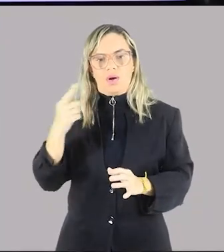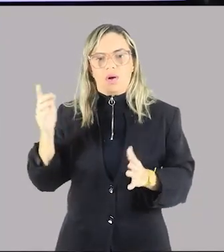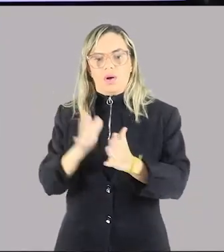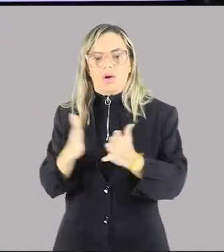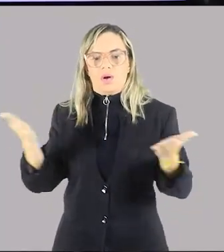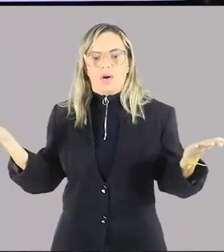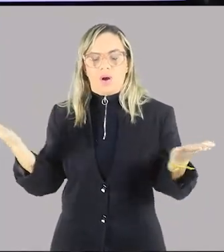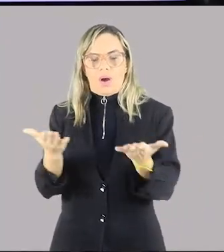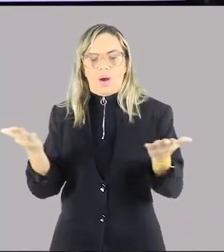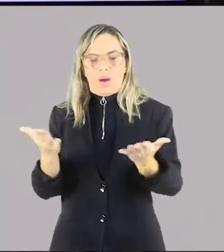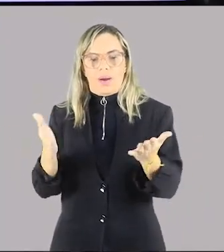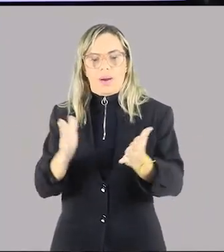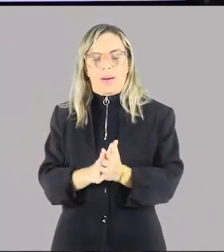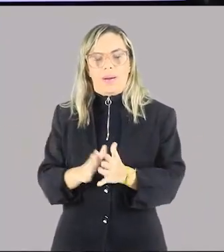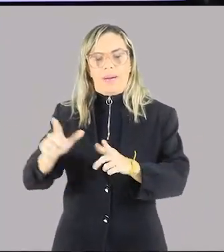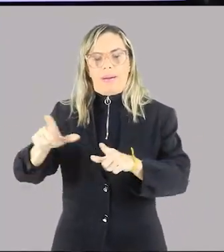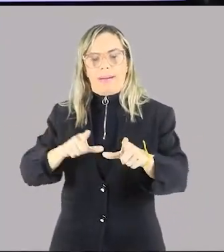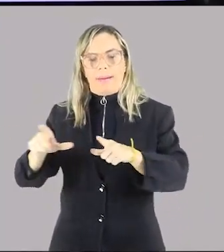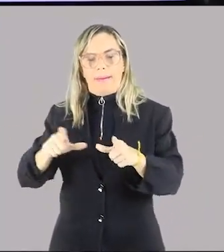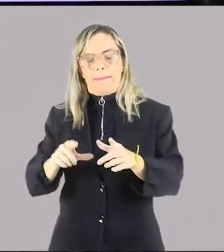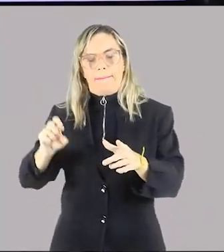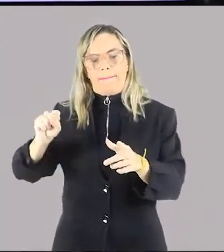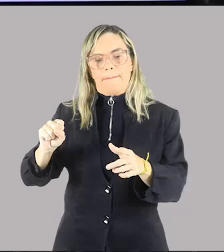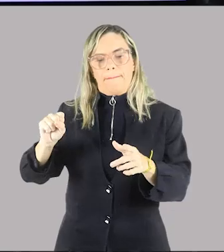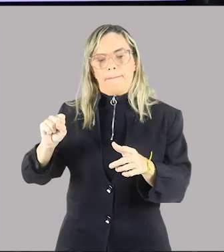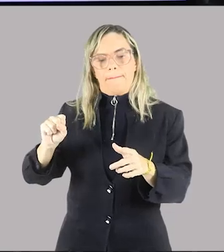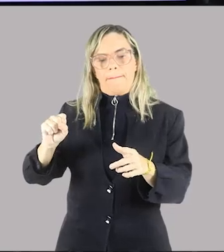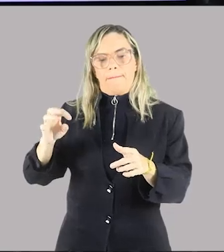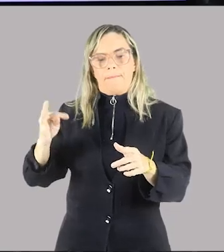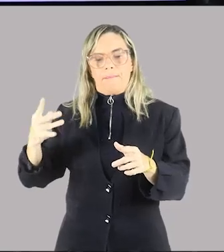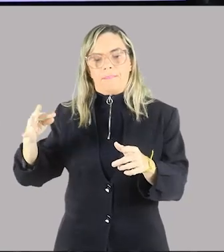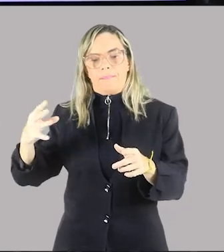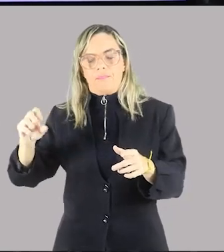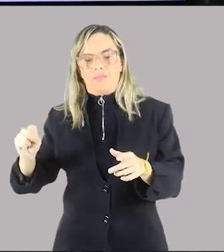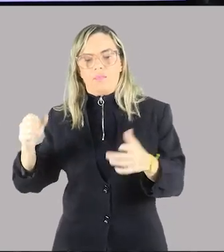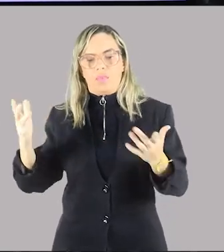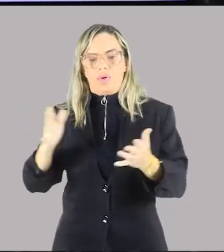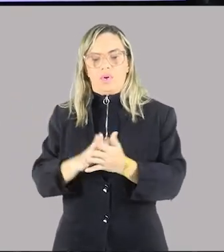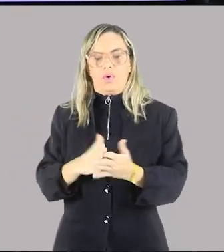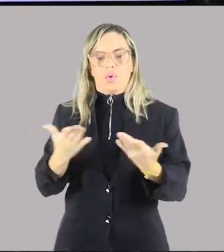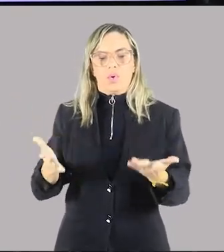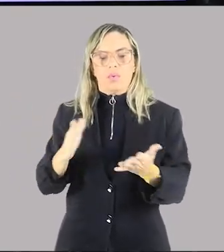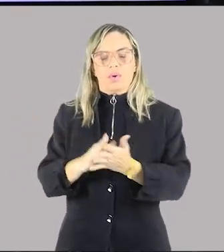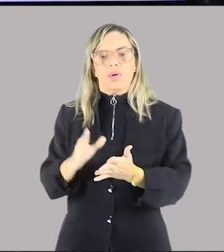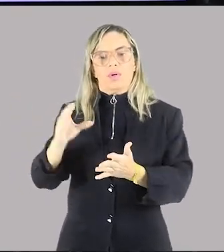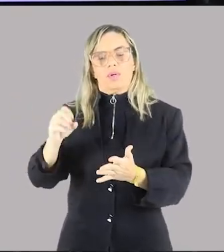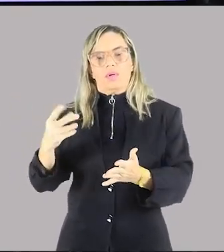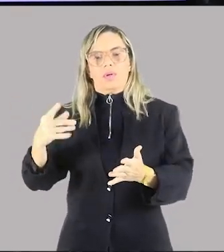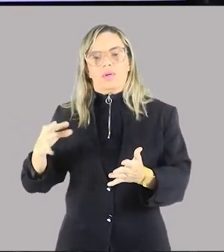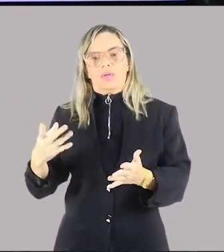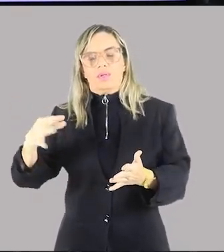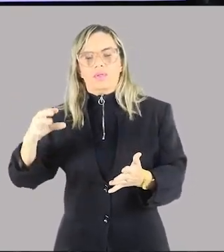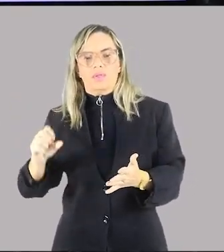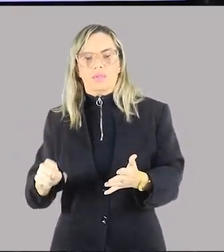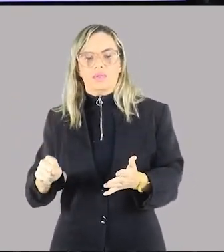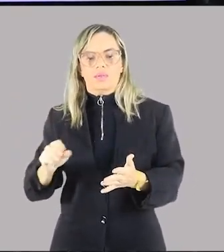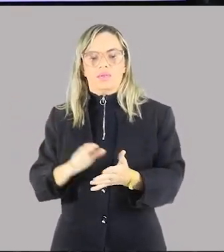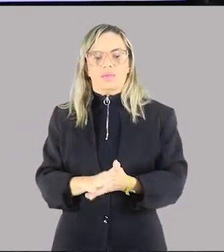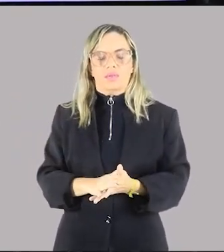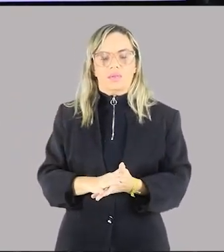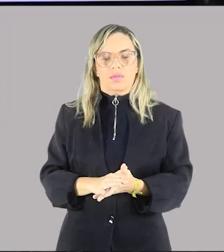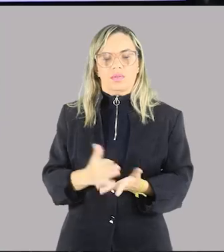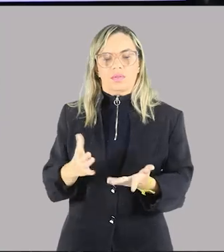estatais, perfeito? Os servidores estatais são de 2 tipos, seletistas e estatutários. Os servidores estatais são de 2